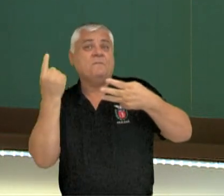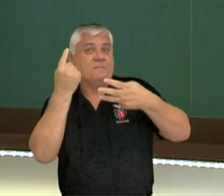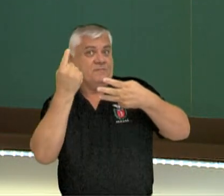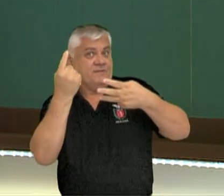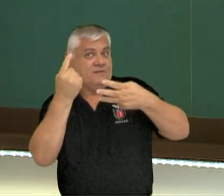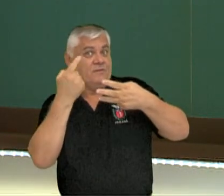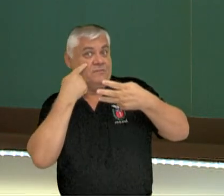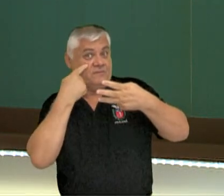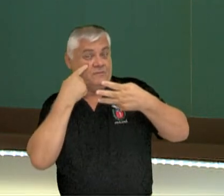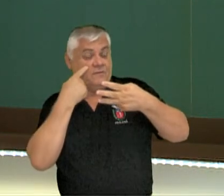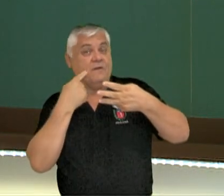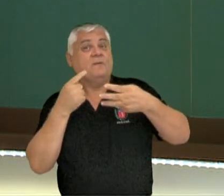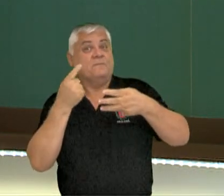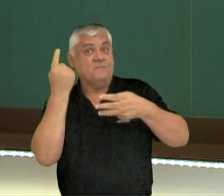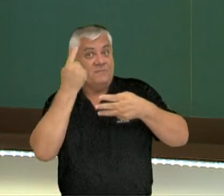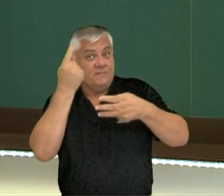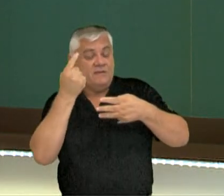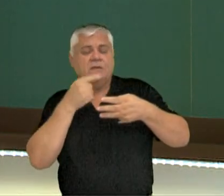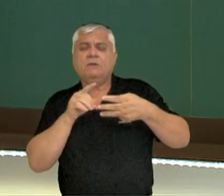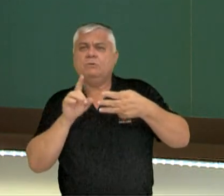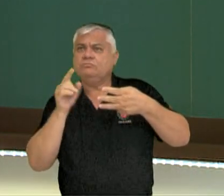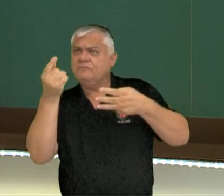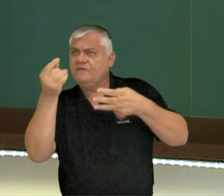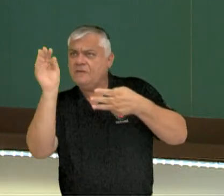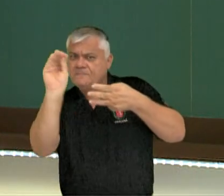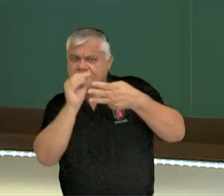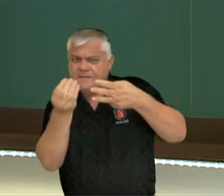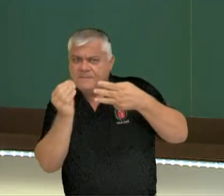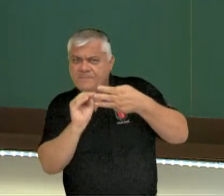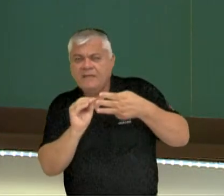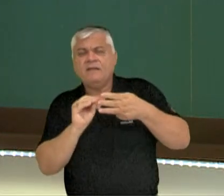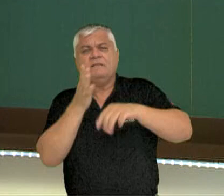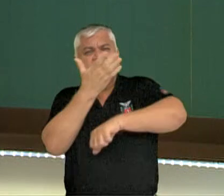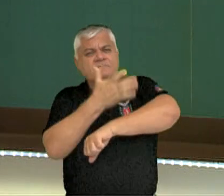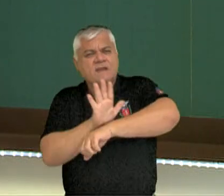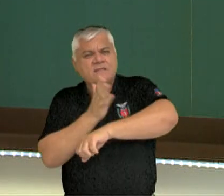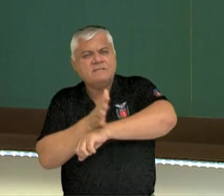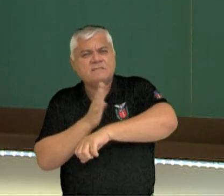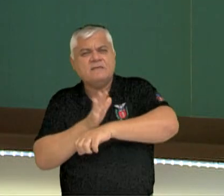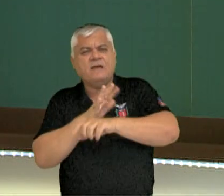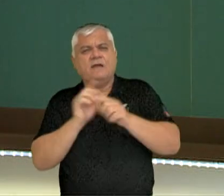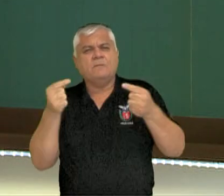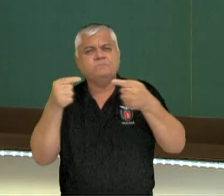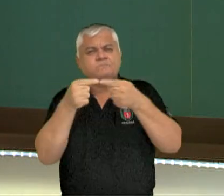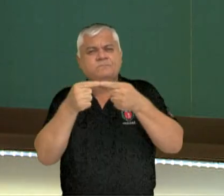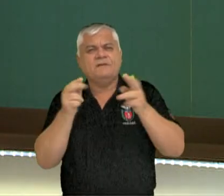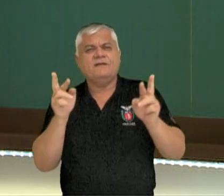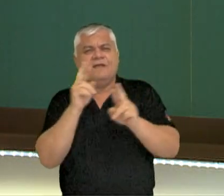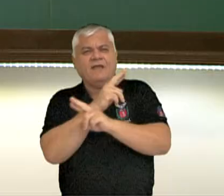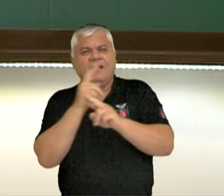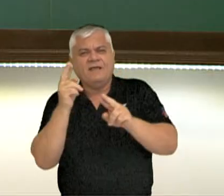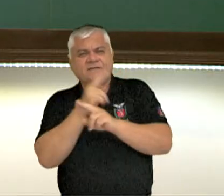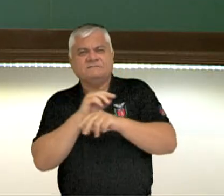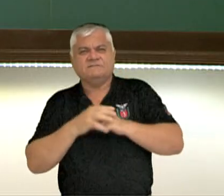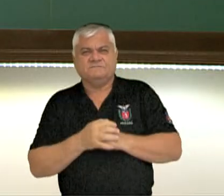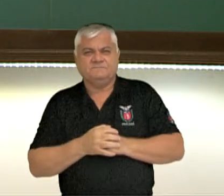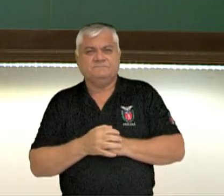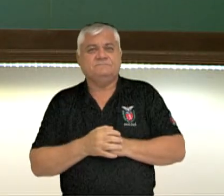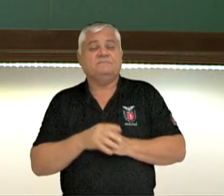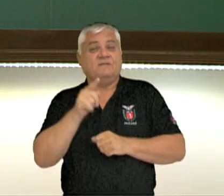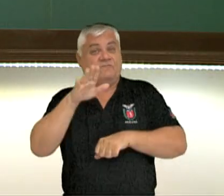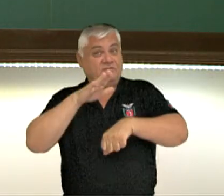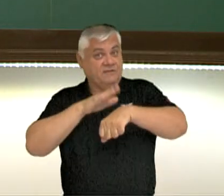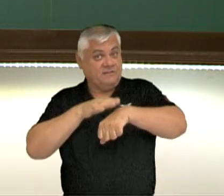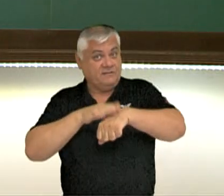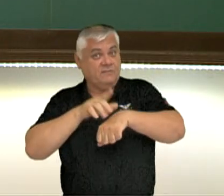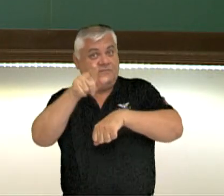Então, esse é o primeiro passo para que depois possamos praticar aí as relações trigonométricas relativas a esse ângulo. Então, vou dar um